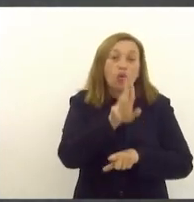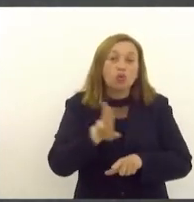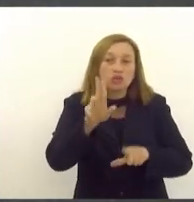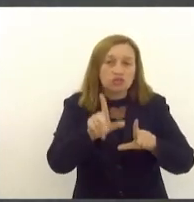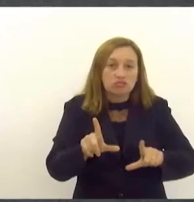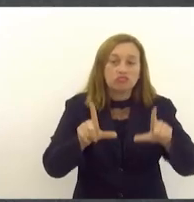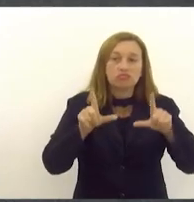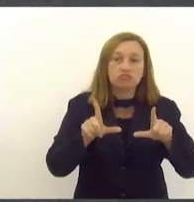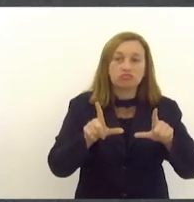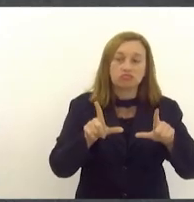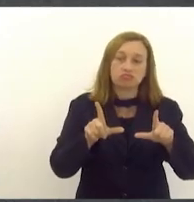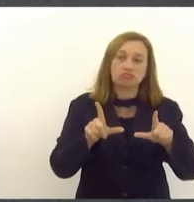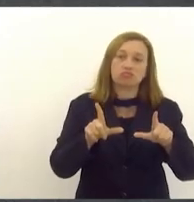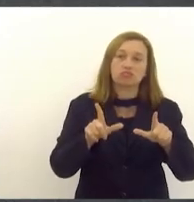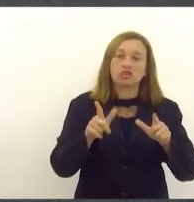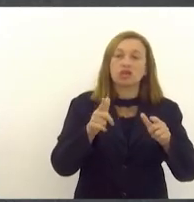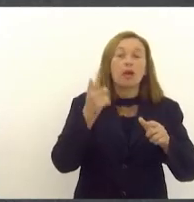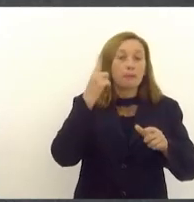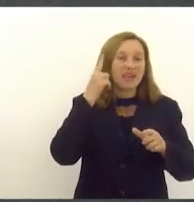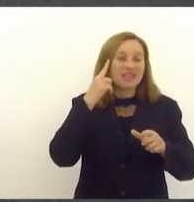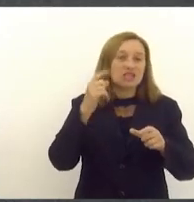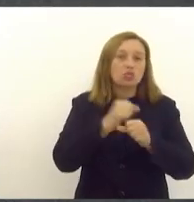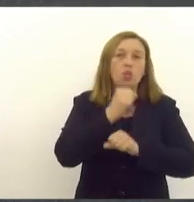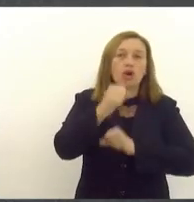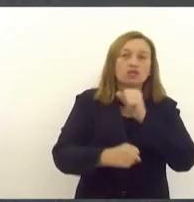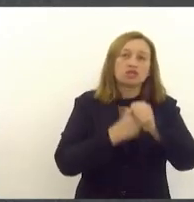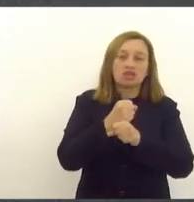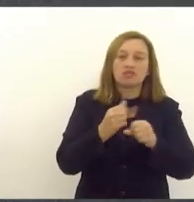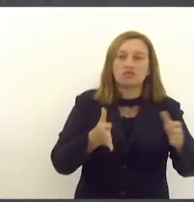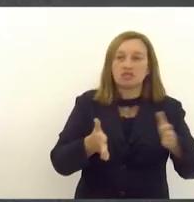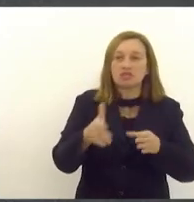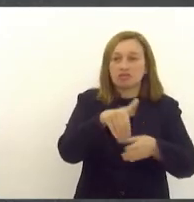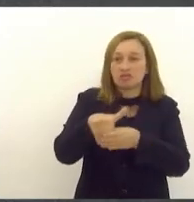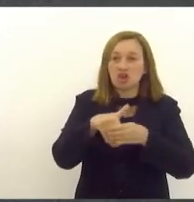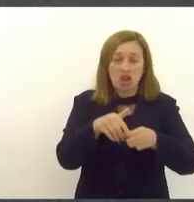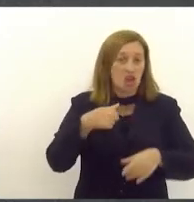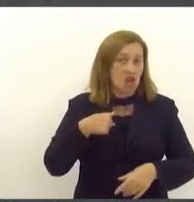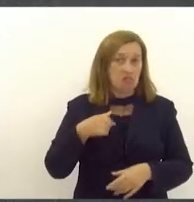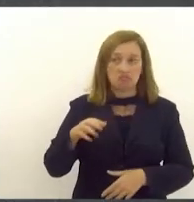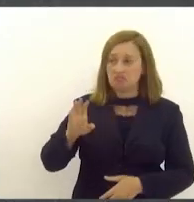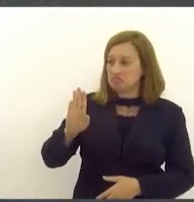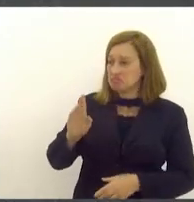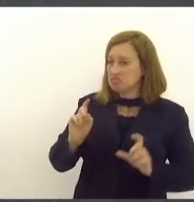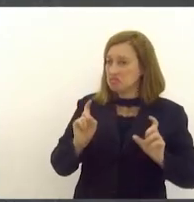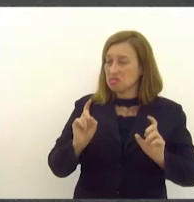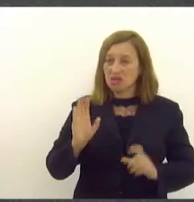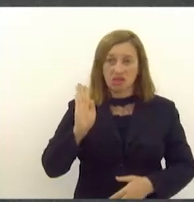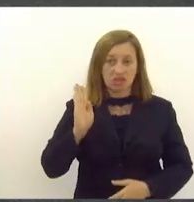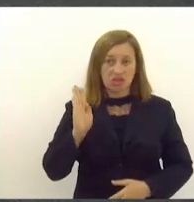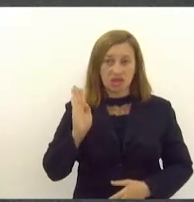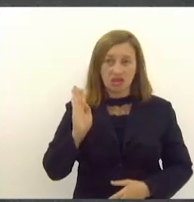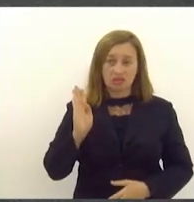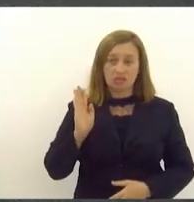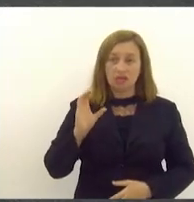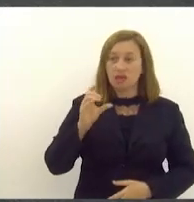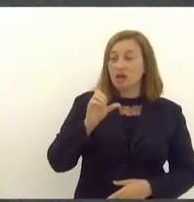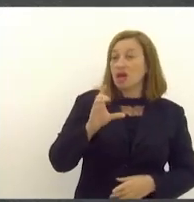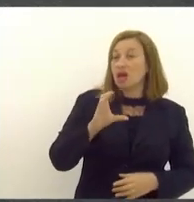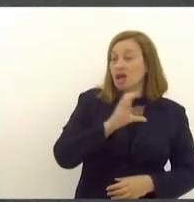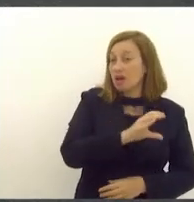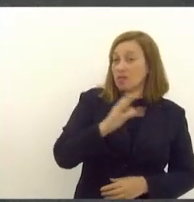com eleitoreiro pensando nas eleições do ano que vem não sou candidato Cabo Frio não sou candidato na Cidade do Rio de Janeiro